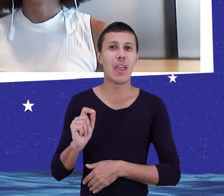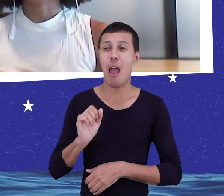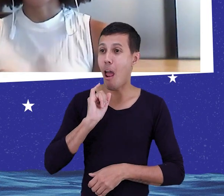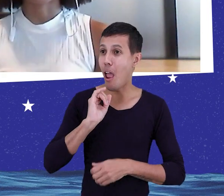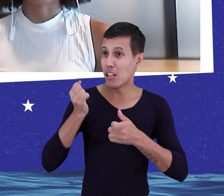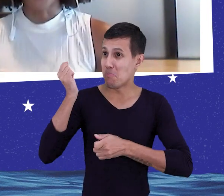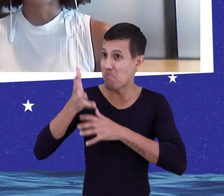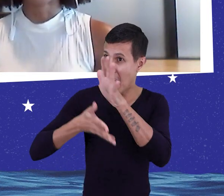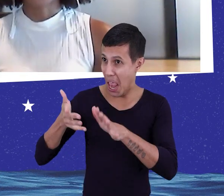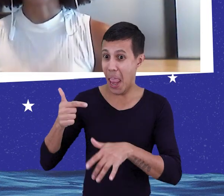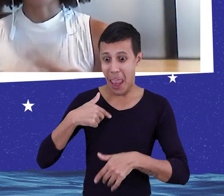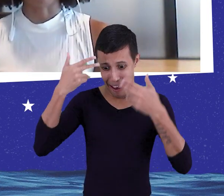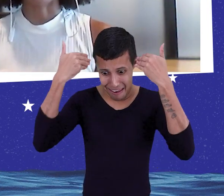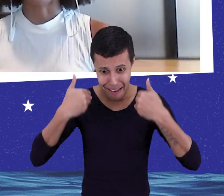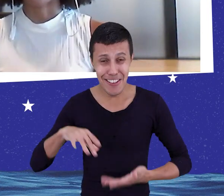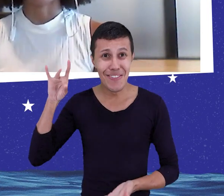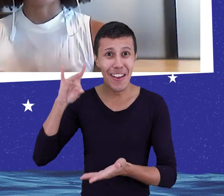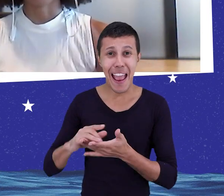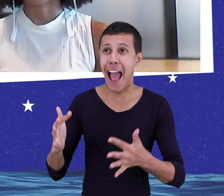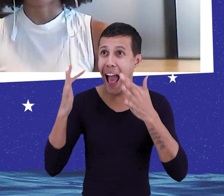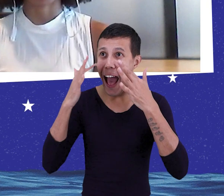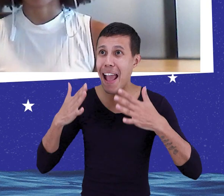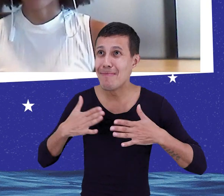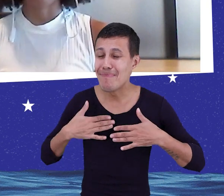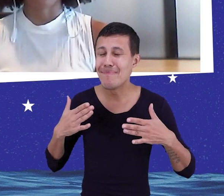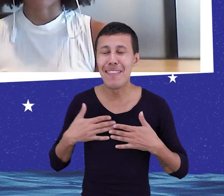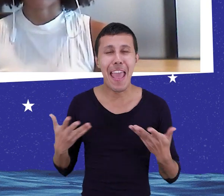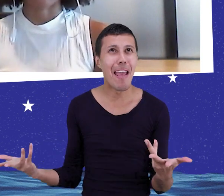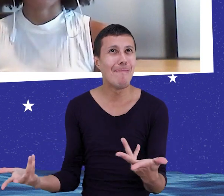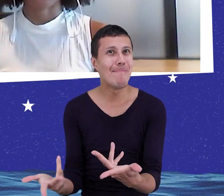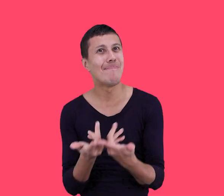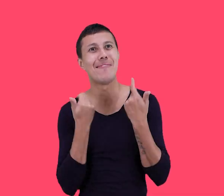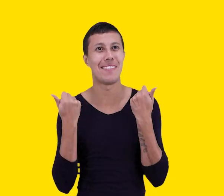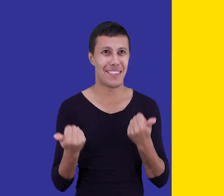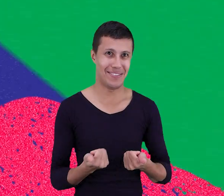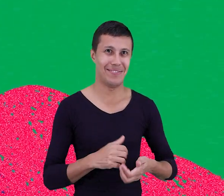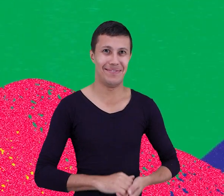Caramba, eu posso ser eu sou ouvida. E que coisa maravilhosa.